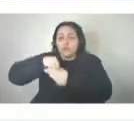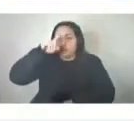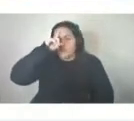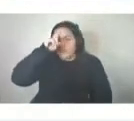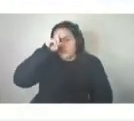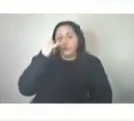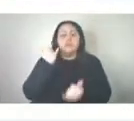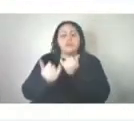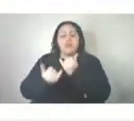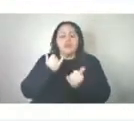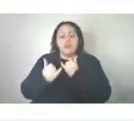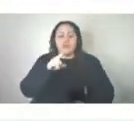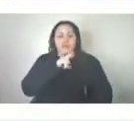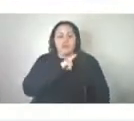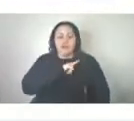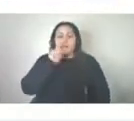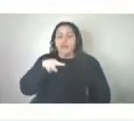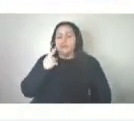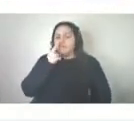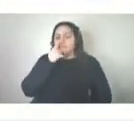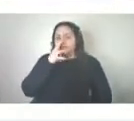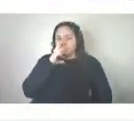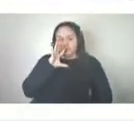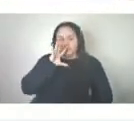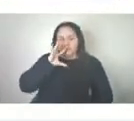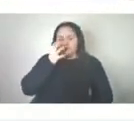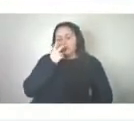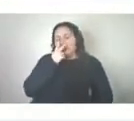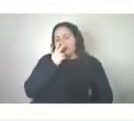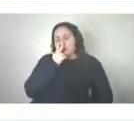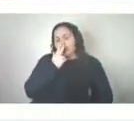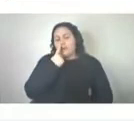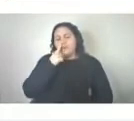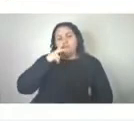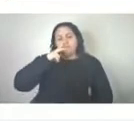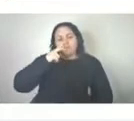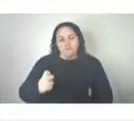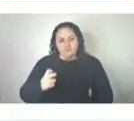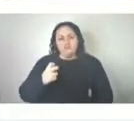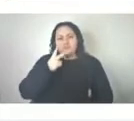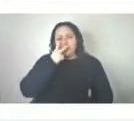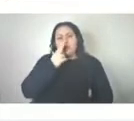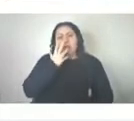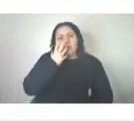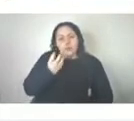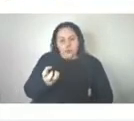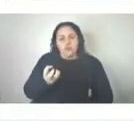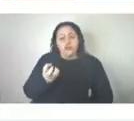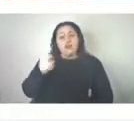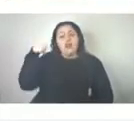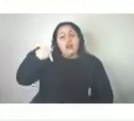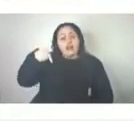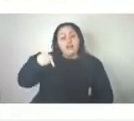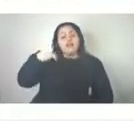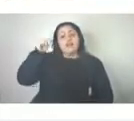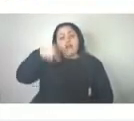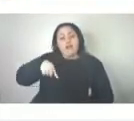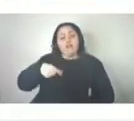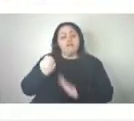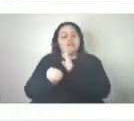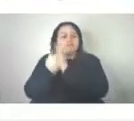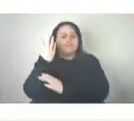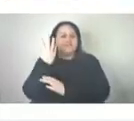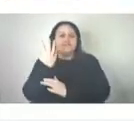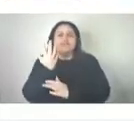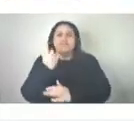com bronquinho. É um aspirador a vácuo, tá? E esse aspirador é vendido super